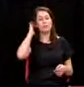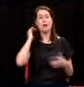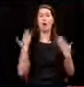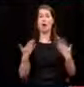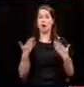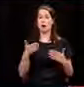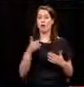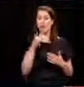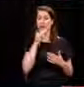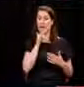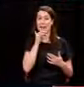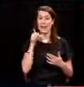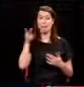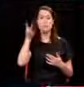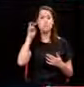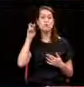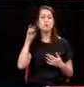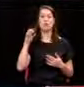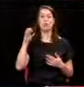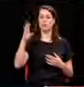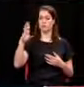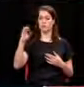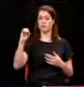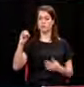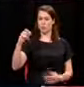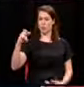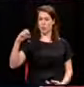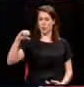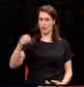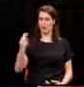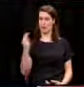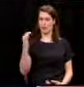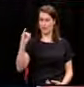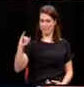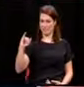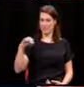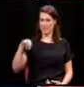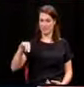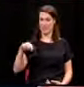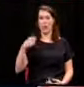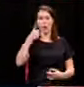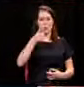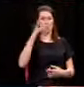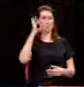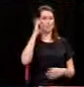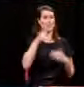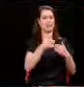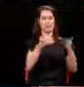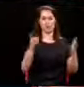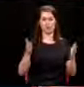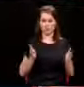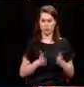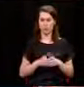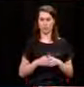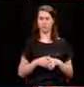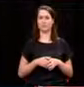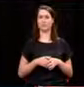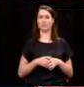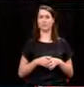Joaquim Tanganho. Muito boa tarde, Joaquim. Boa tarde para o Ricardo, boa tarde para o Fernando e boa tarde para o Nuno. Também me quero associar tanto a mais